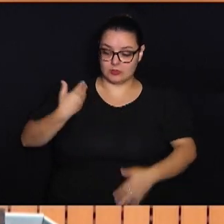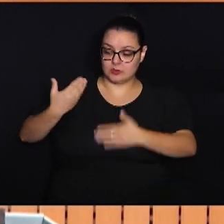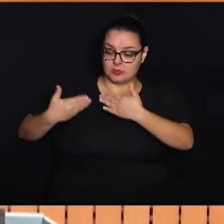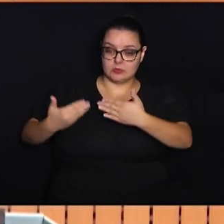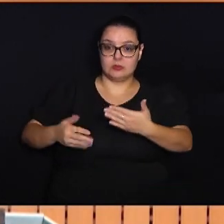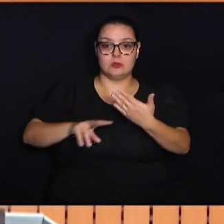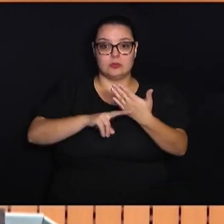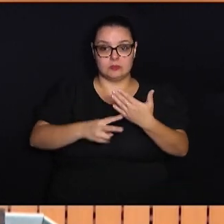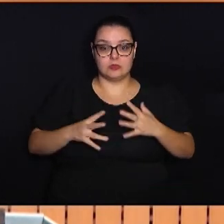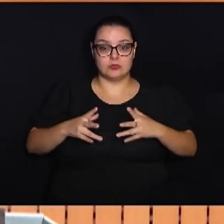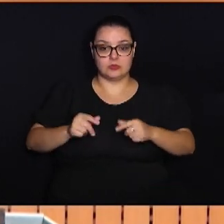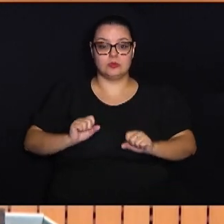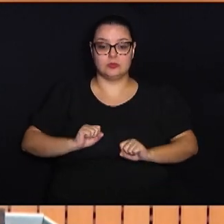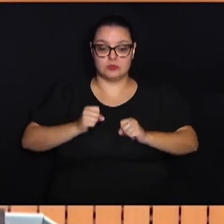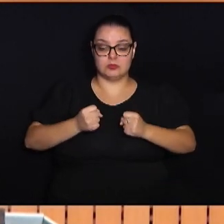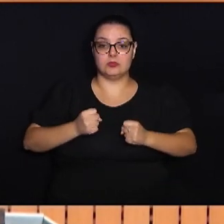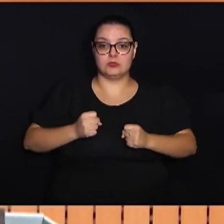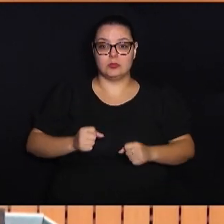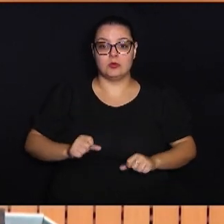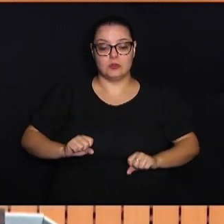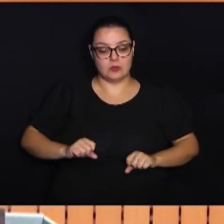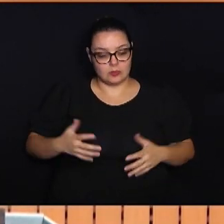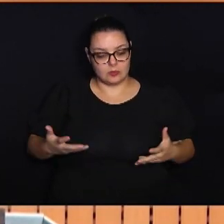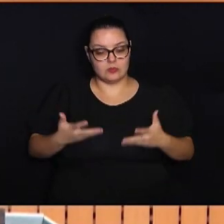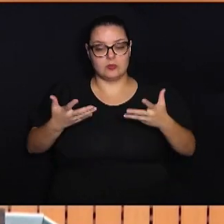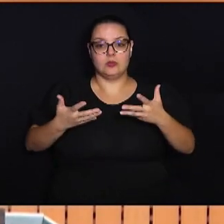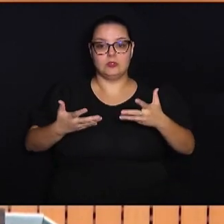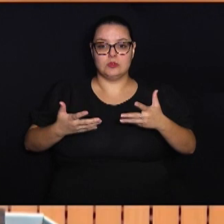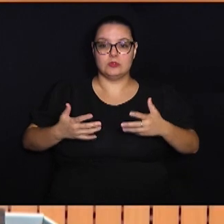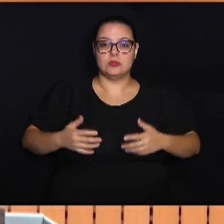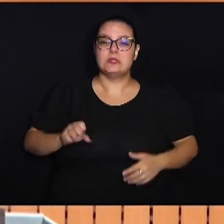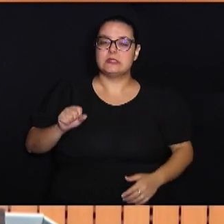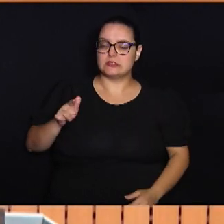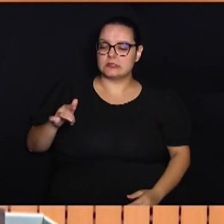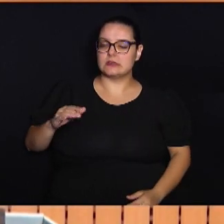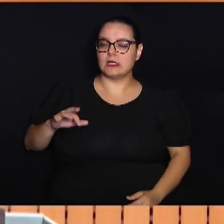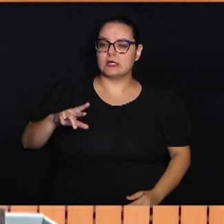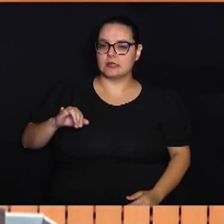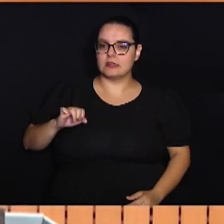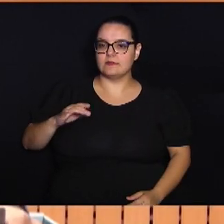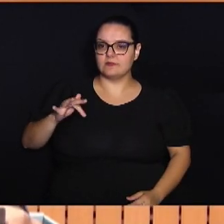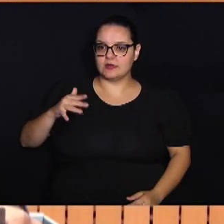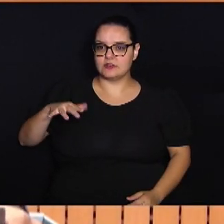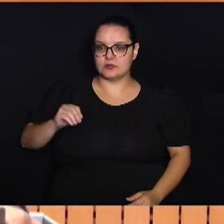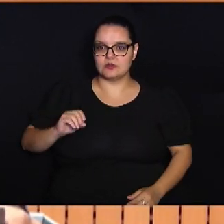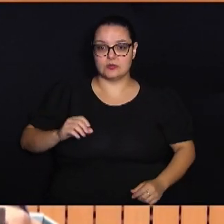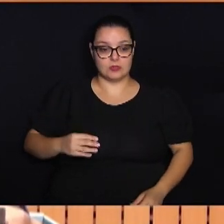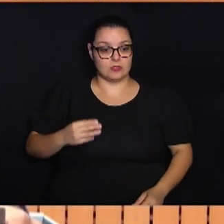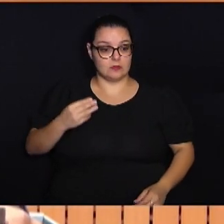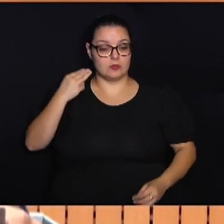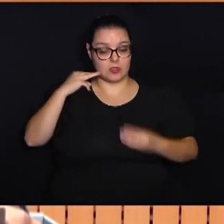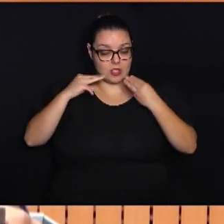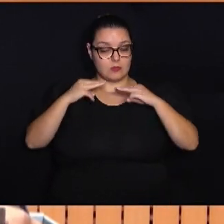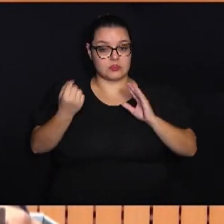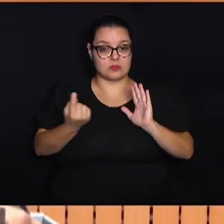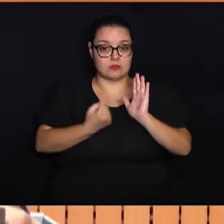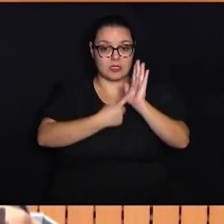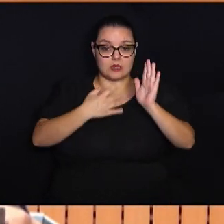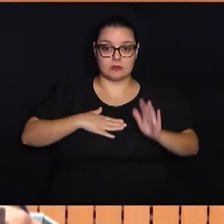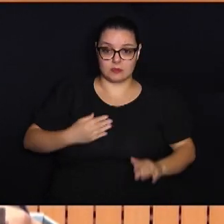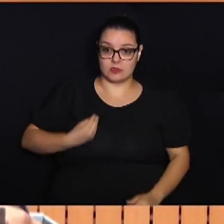A festa junina, ou qualquer outra festa promovida pela paróquia, tem sempre um cunho filantrópico.